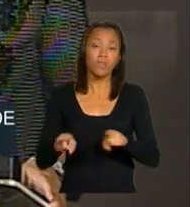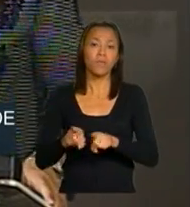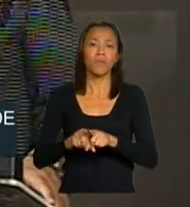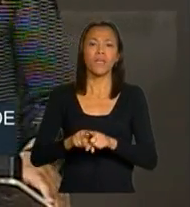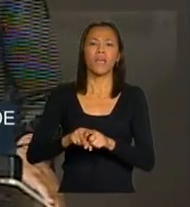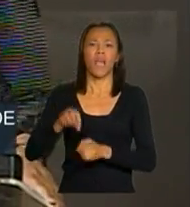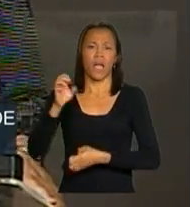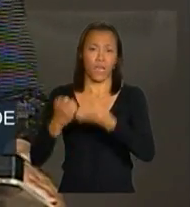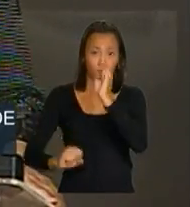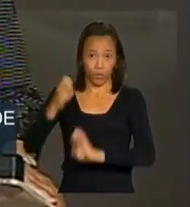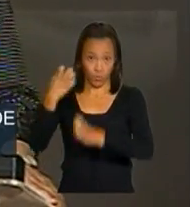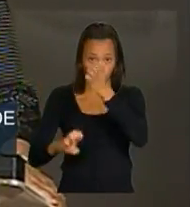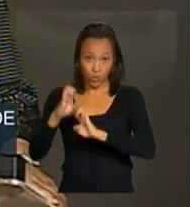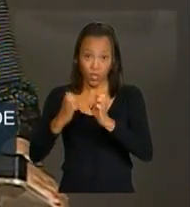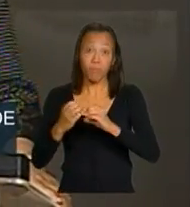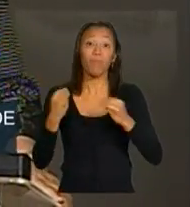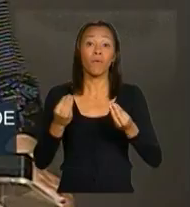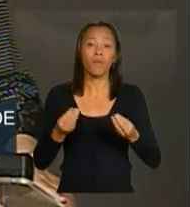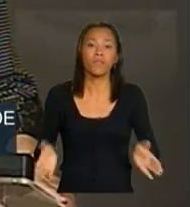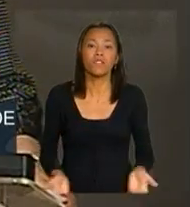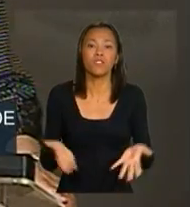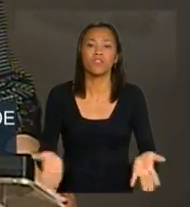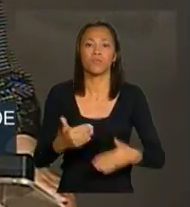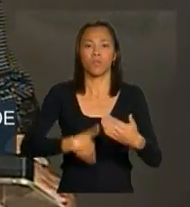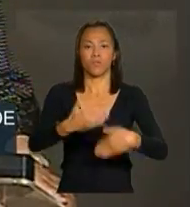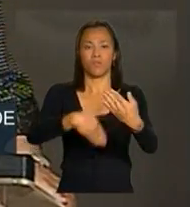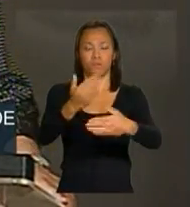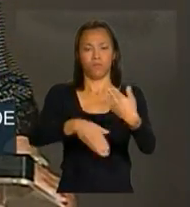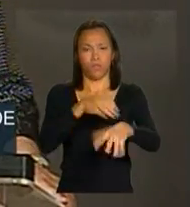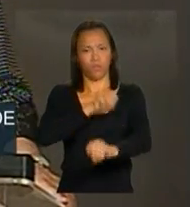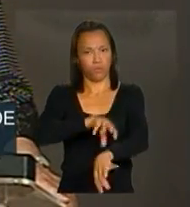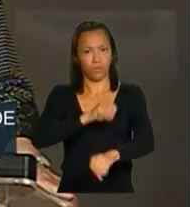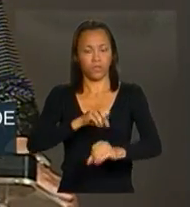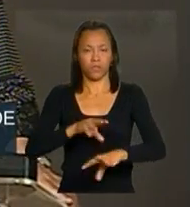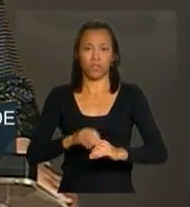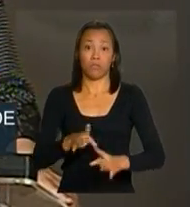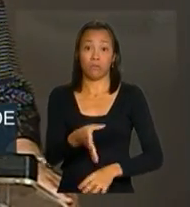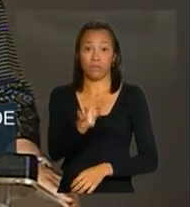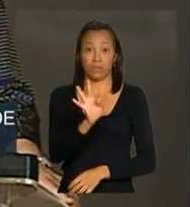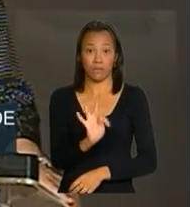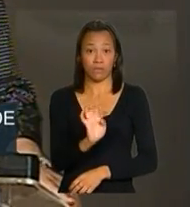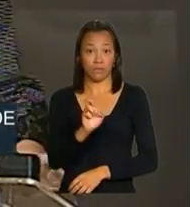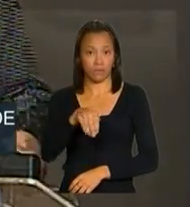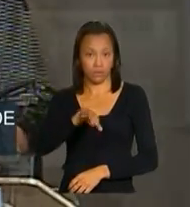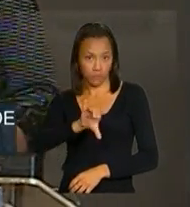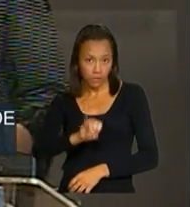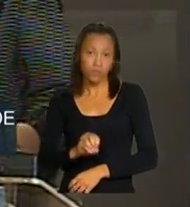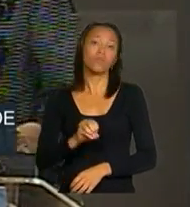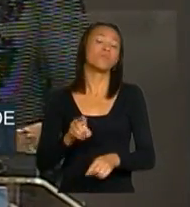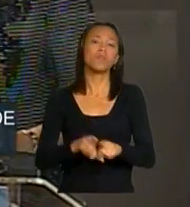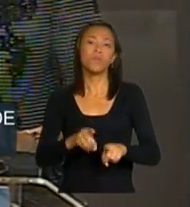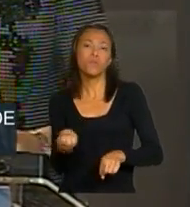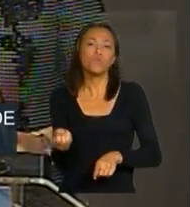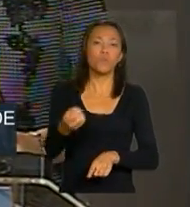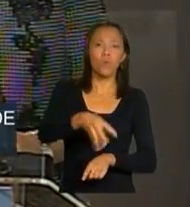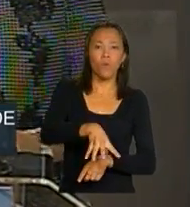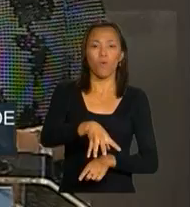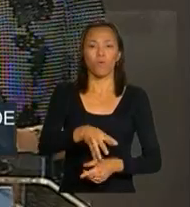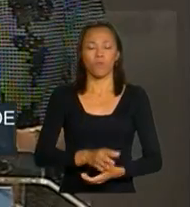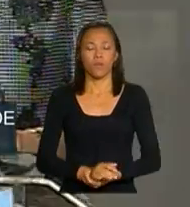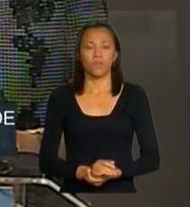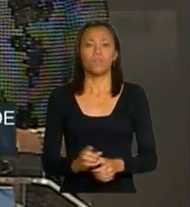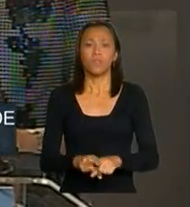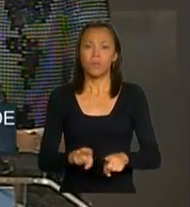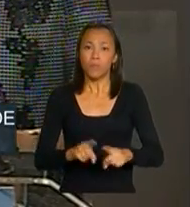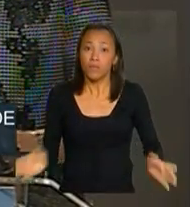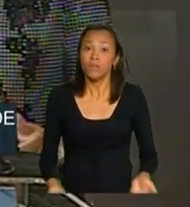indústria para promover a educação técnica, para promover a inovação e para